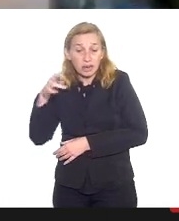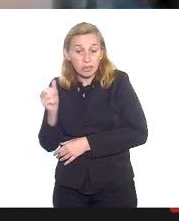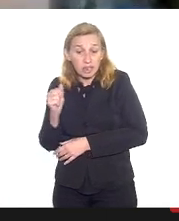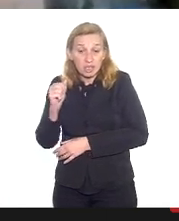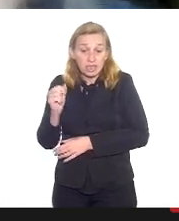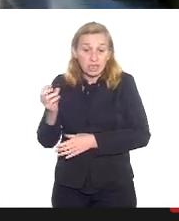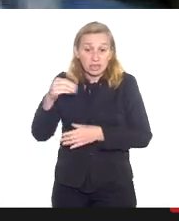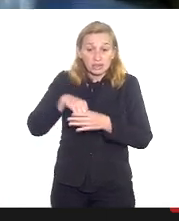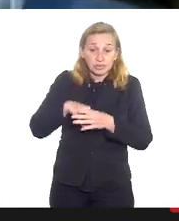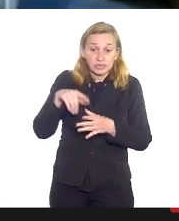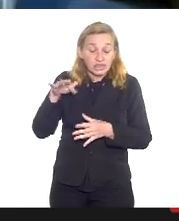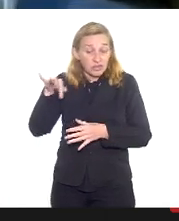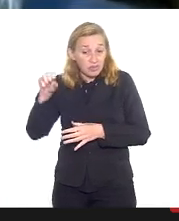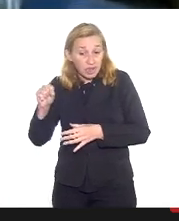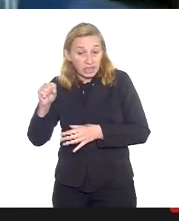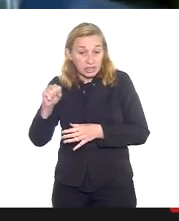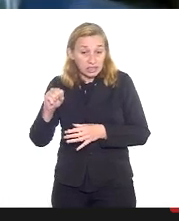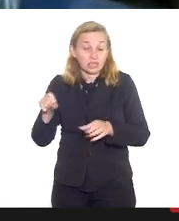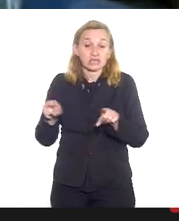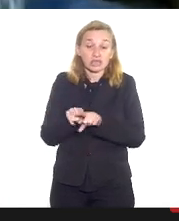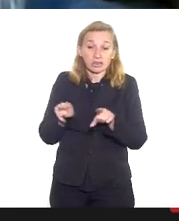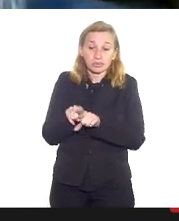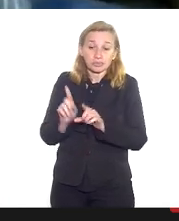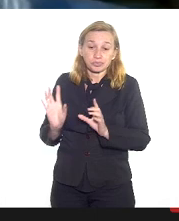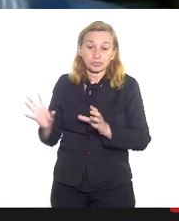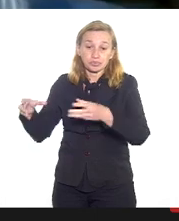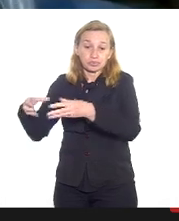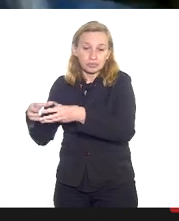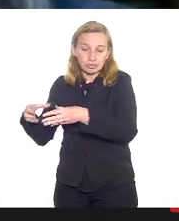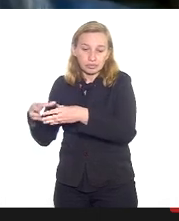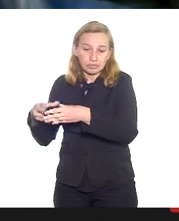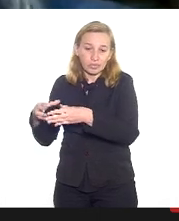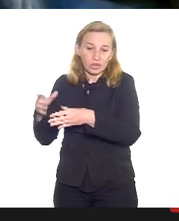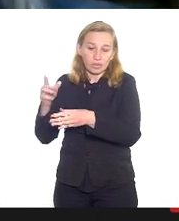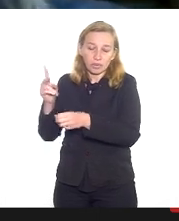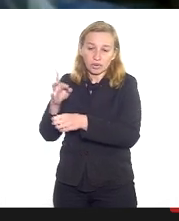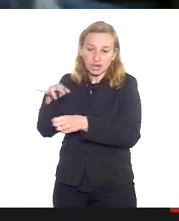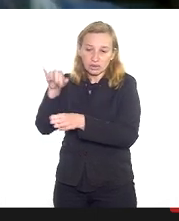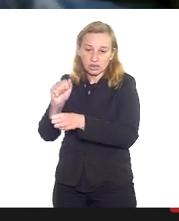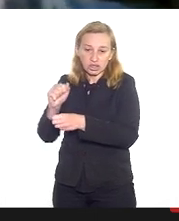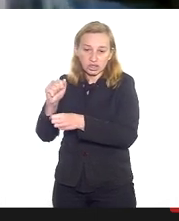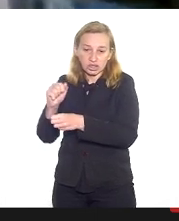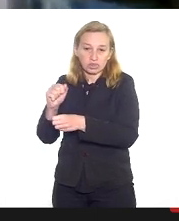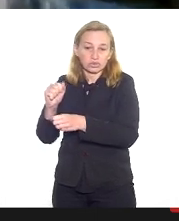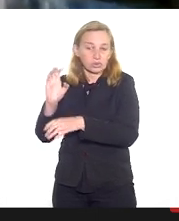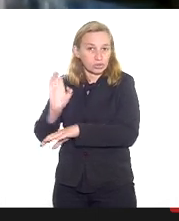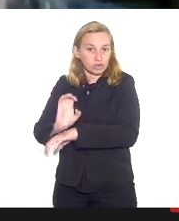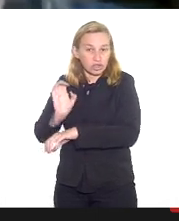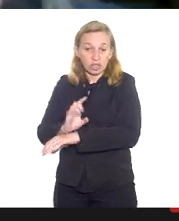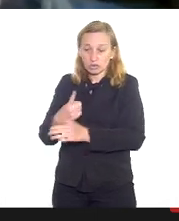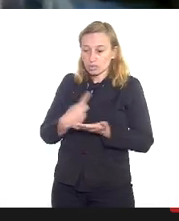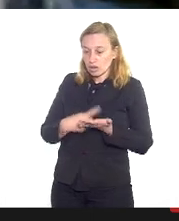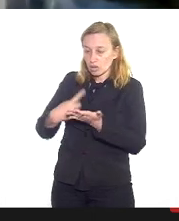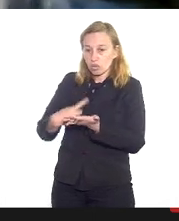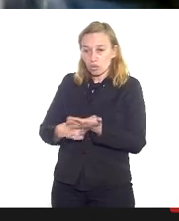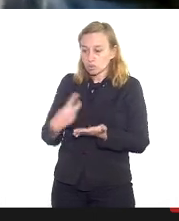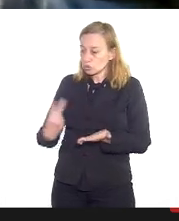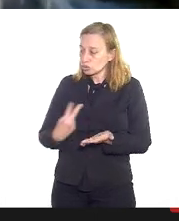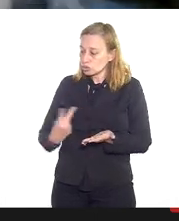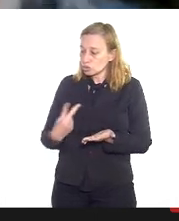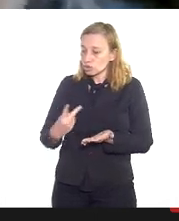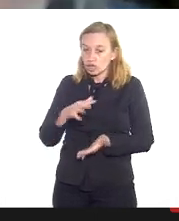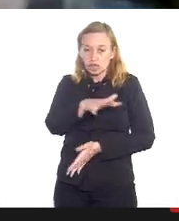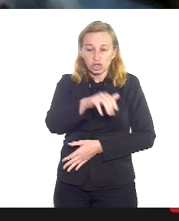na CEFAD, uma criação da câmara, de uma câmara interna na Procuradoria do Estado, faz-se o acordo, chama seu